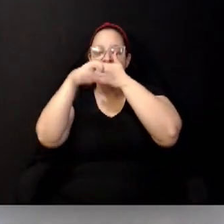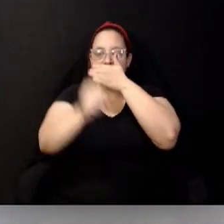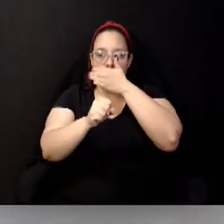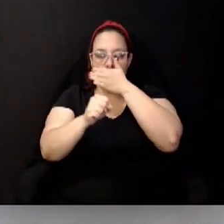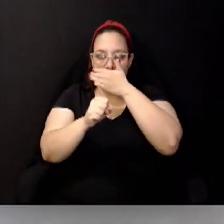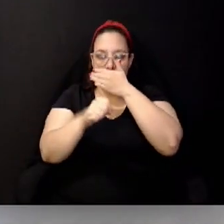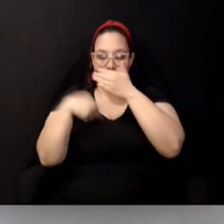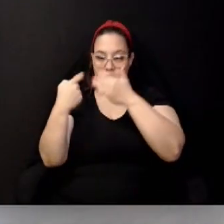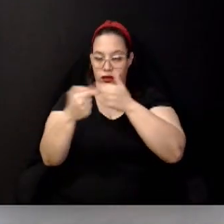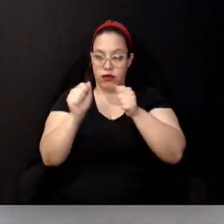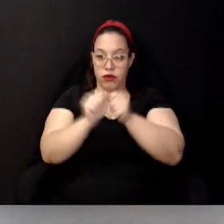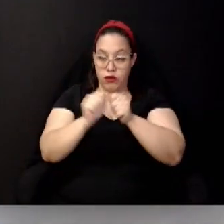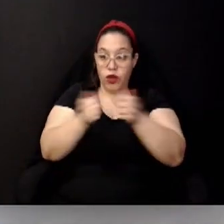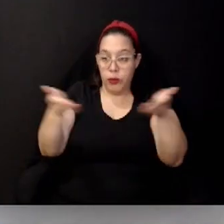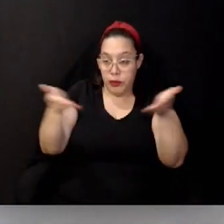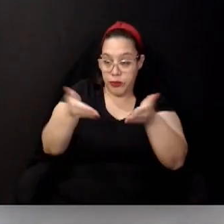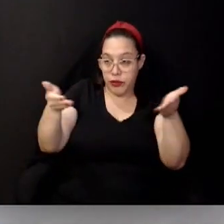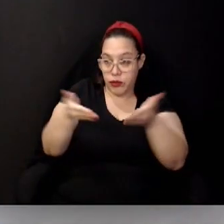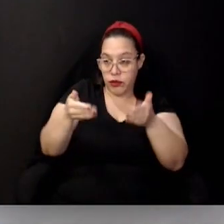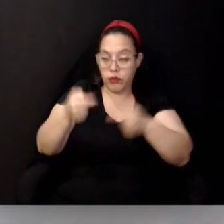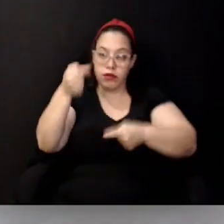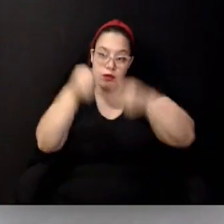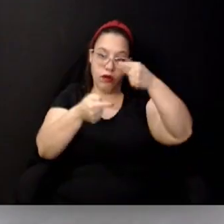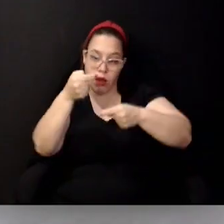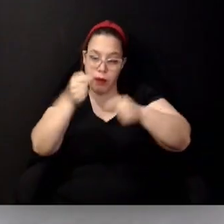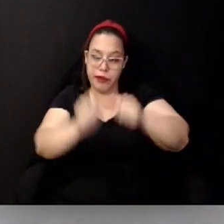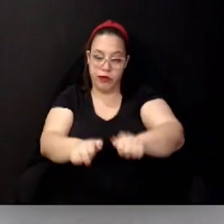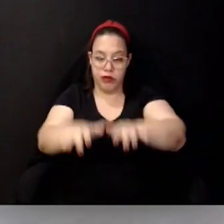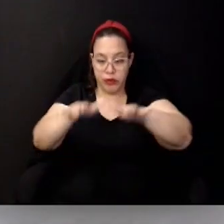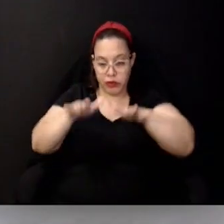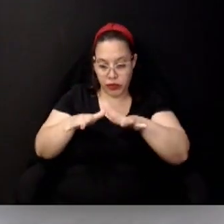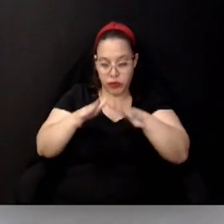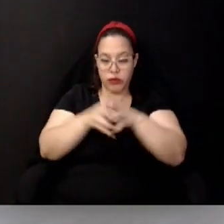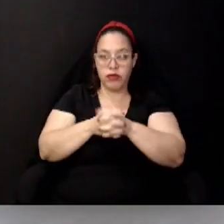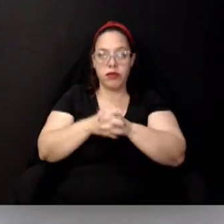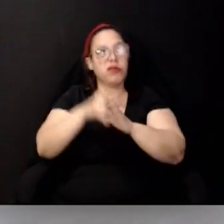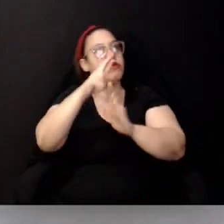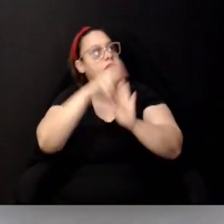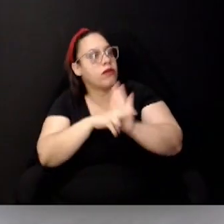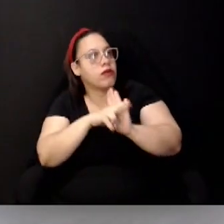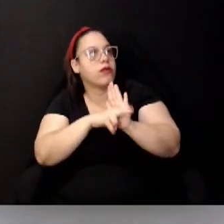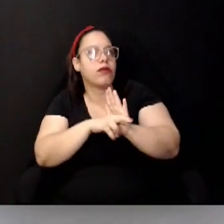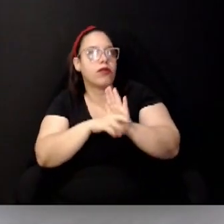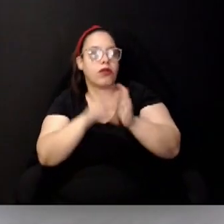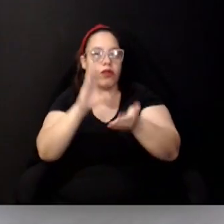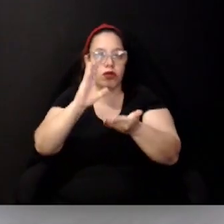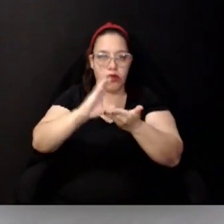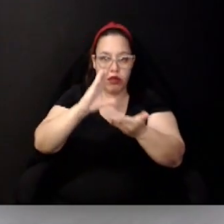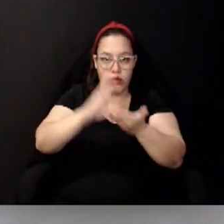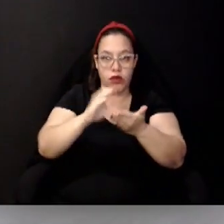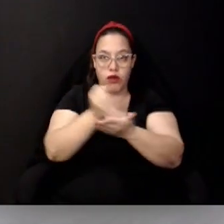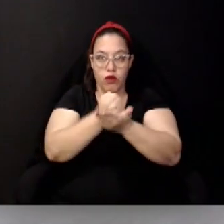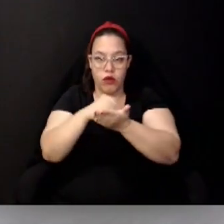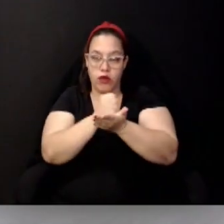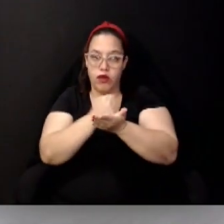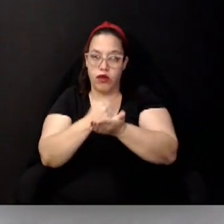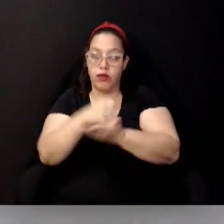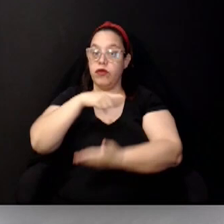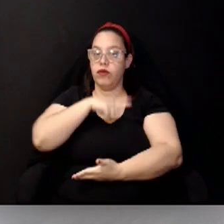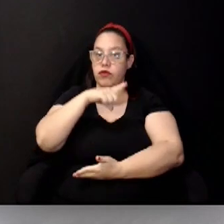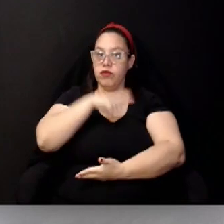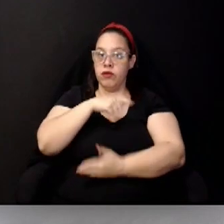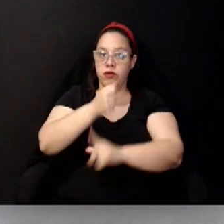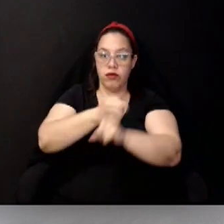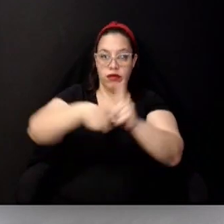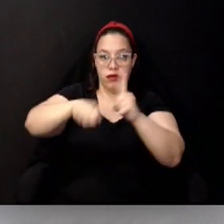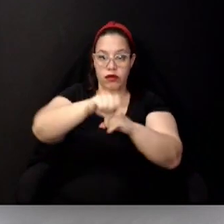votar hoje. Nós debatemos aqui em audiência pública, com representantes do Conselho Regional de Farmácia, nós tivemos também representantes da sociedade civil.